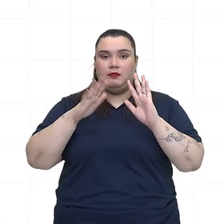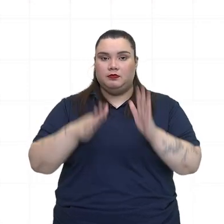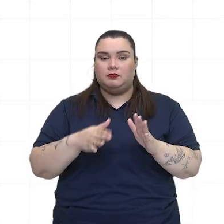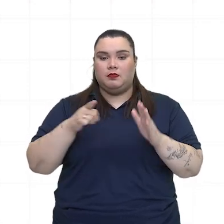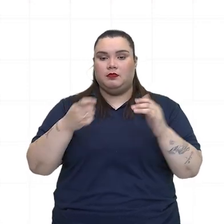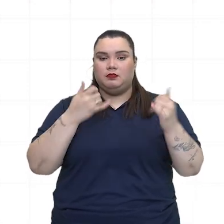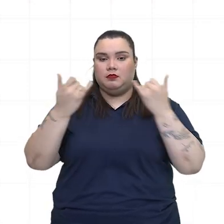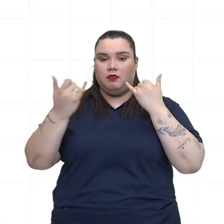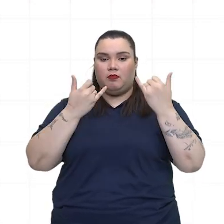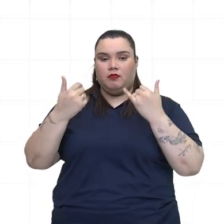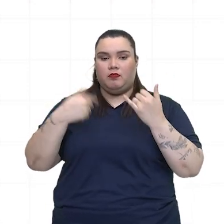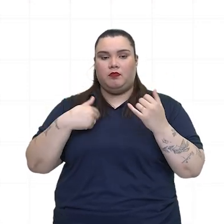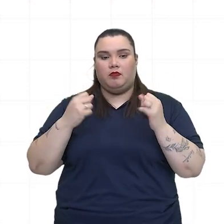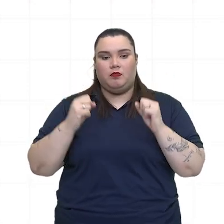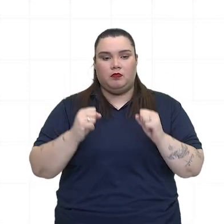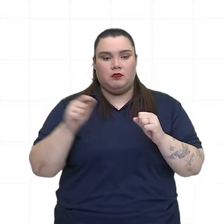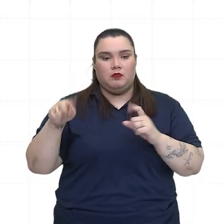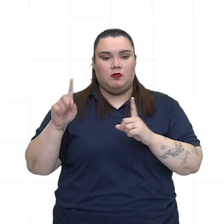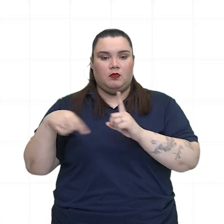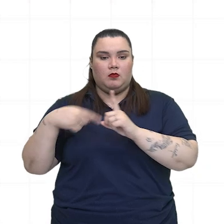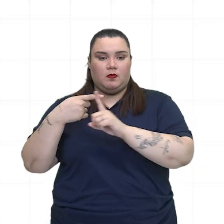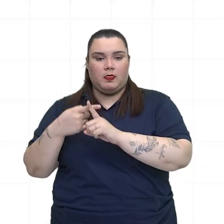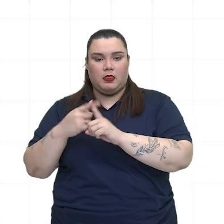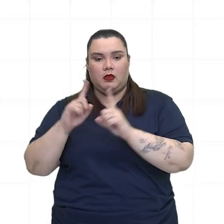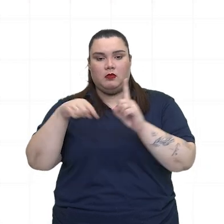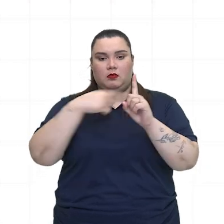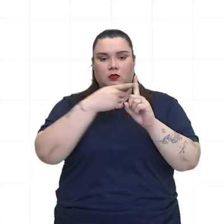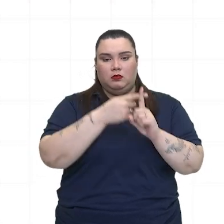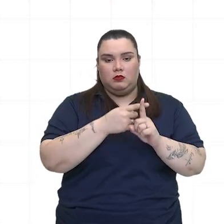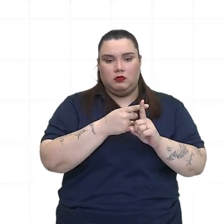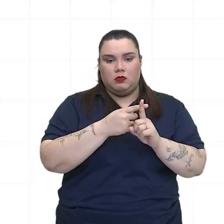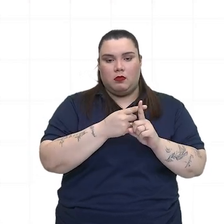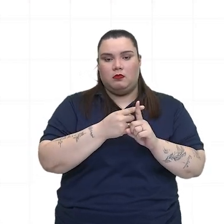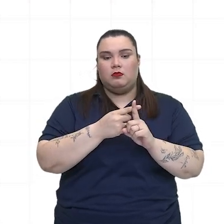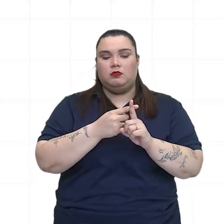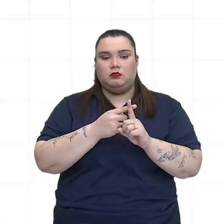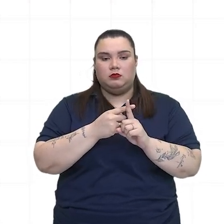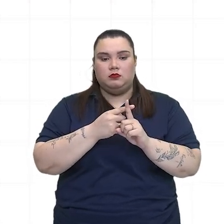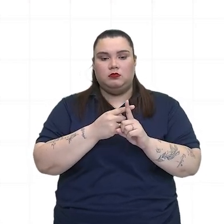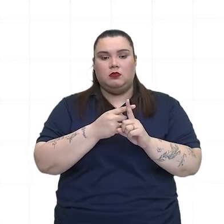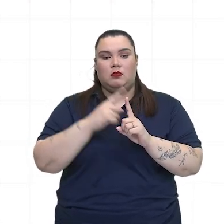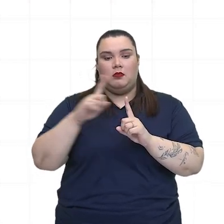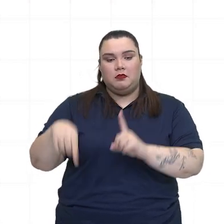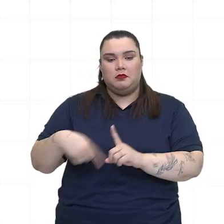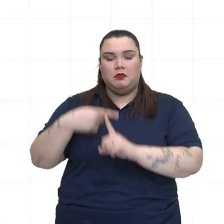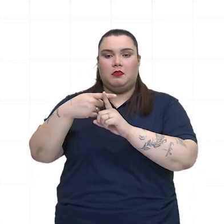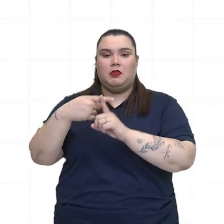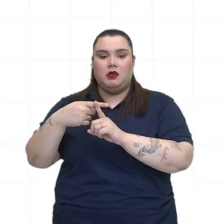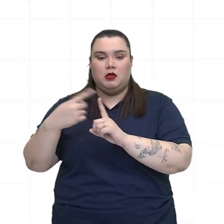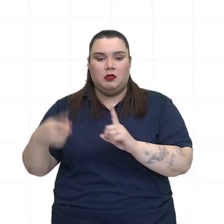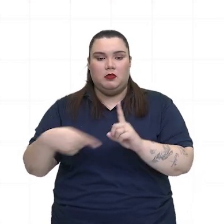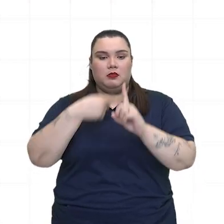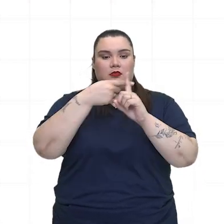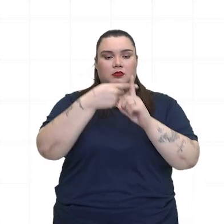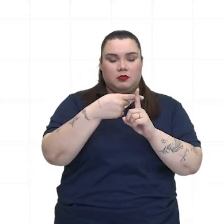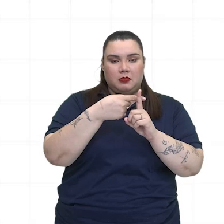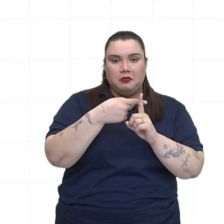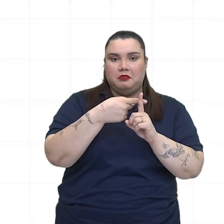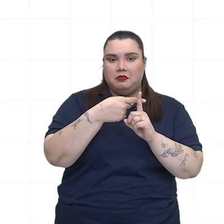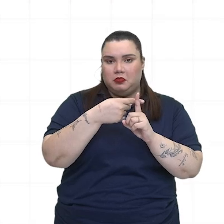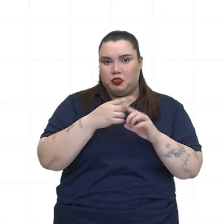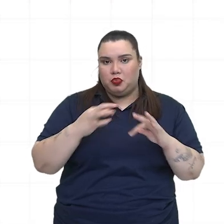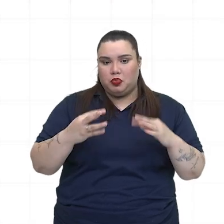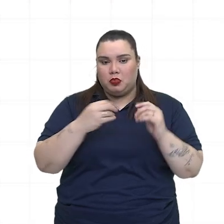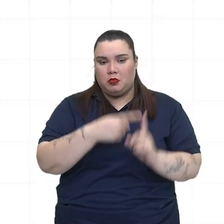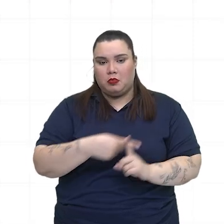isso daqui. Eu pego, somo esse com esse, depois eu somo esse daqui, que vai ser a mesma medida daquele de lá,